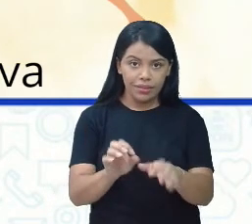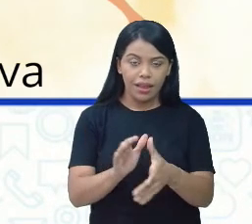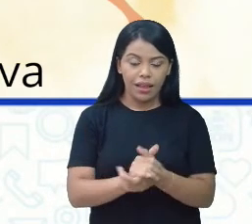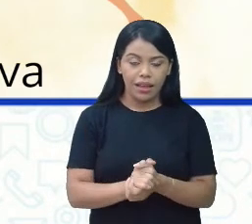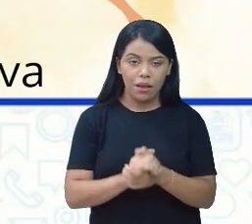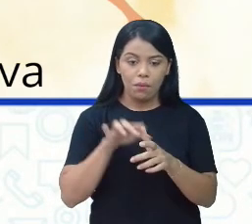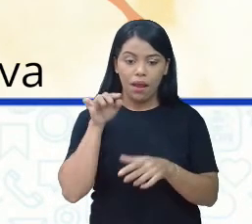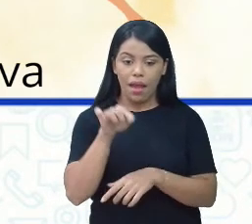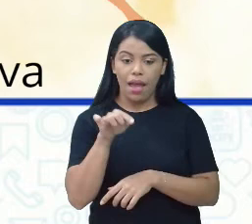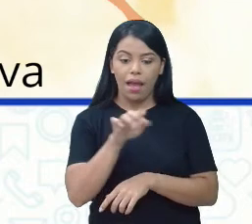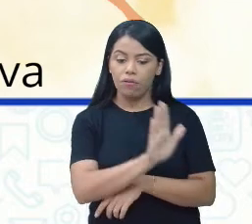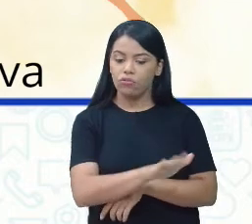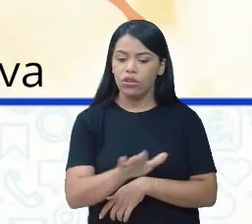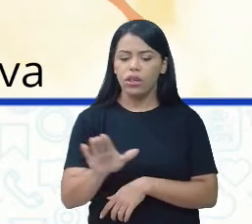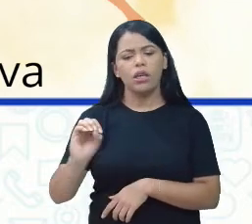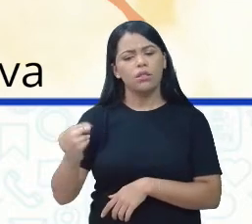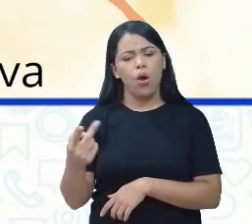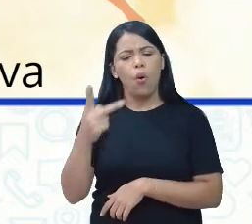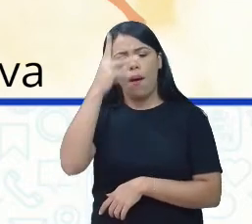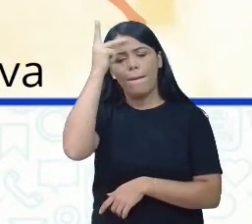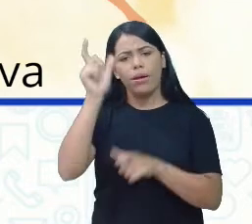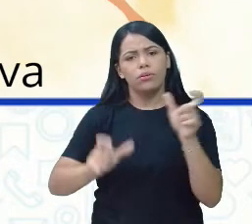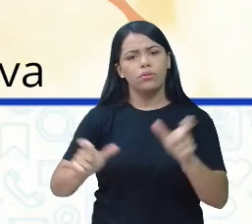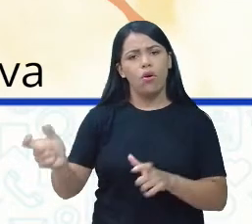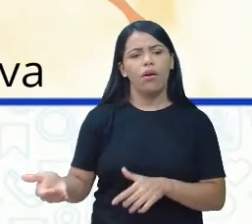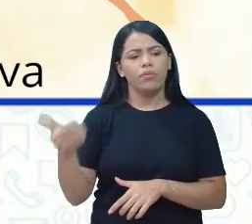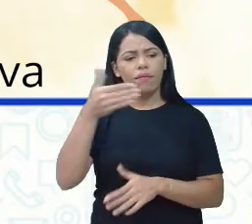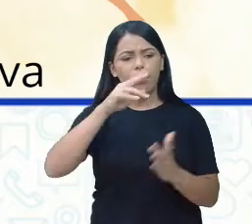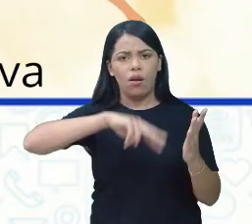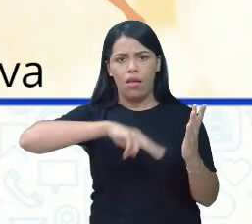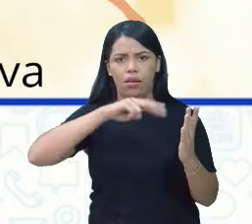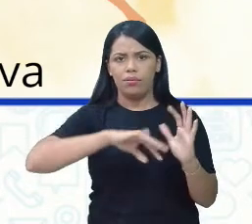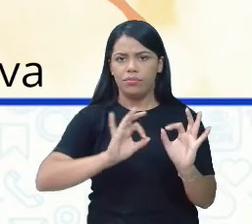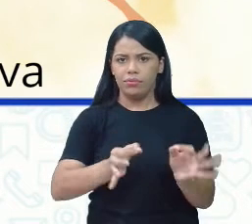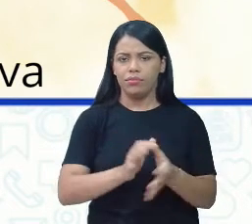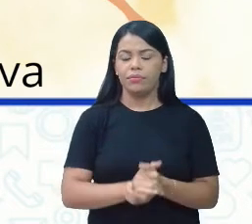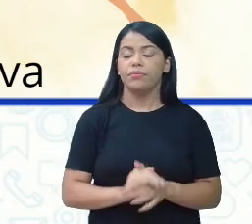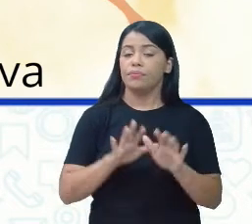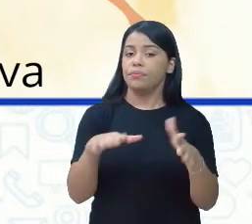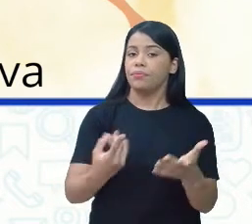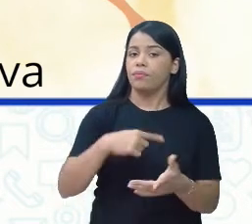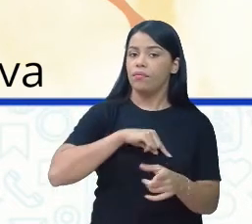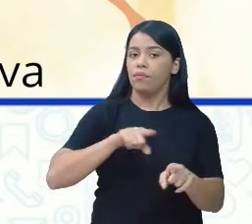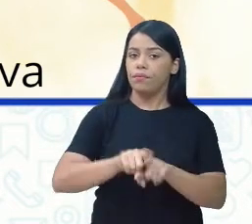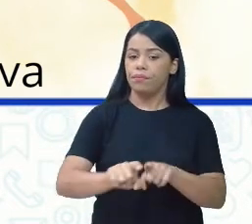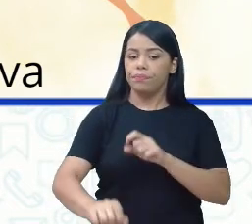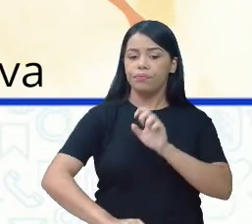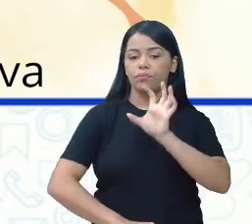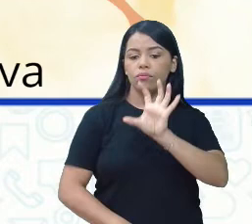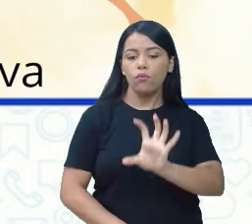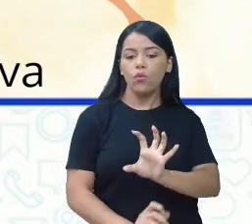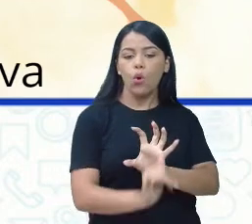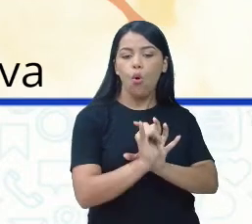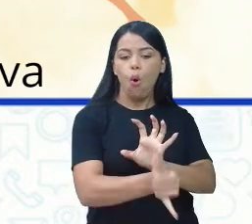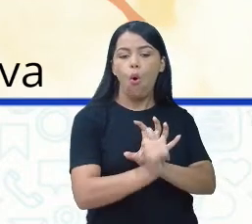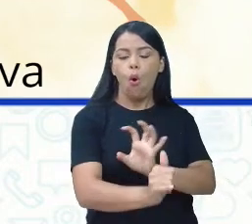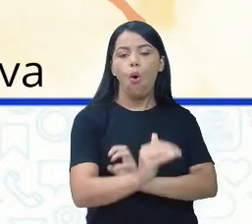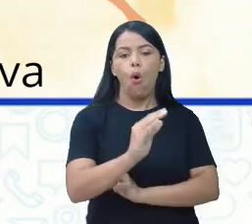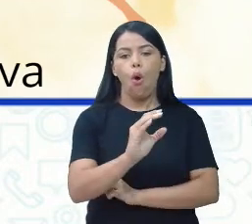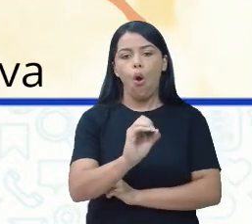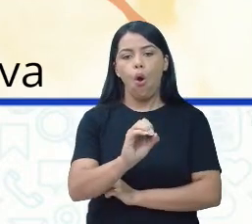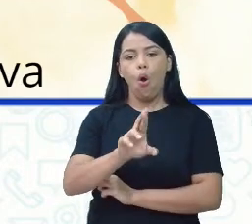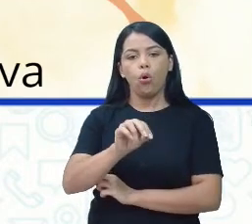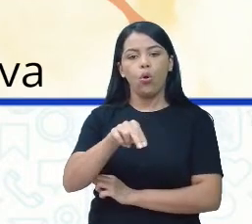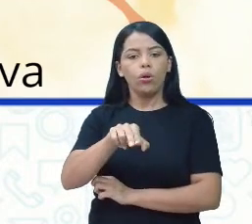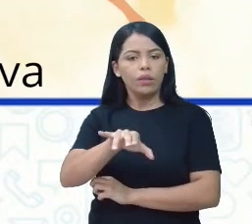para essas crianças ou para essas pessoas que estão lendo a fábula, né? A gente também tem as crônicas, que são textos curtos, de